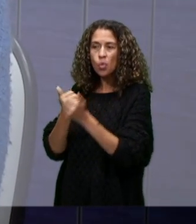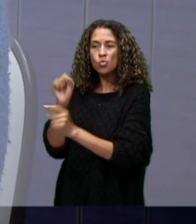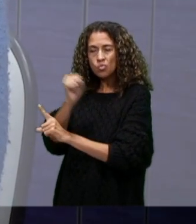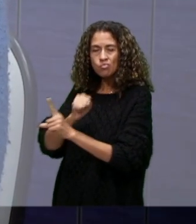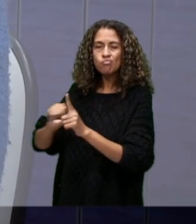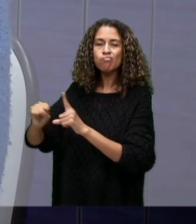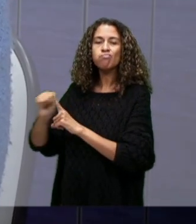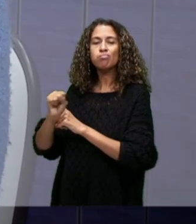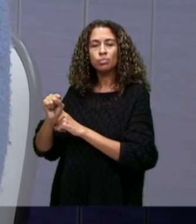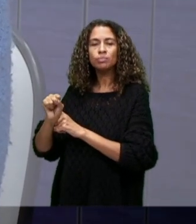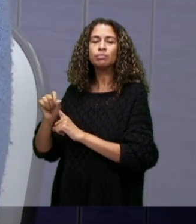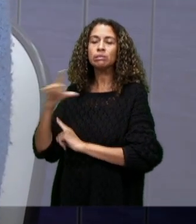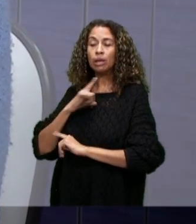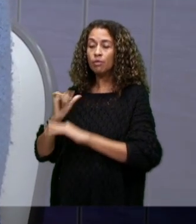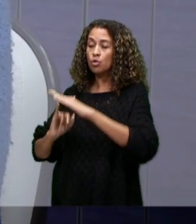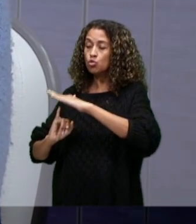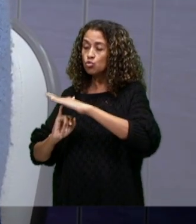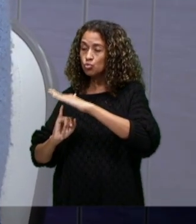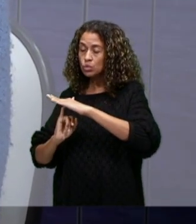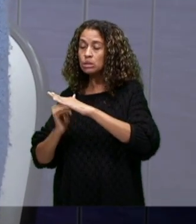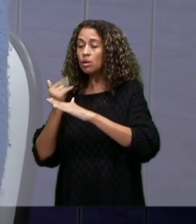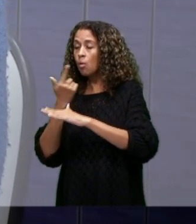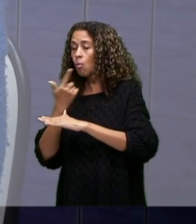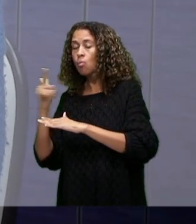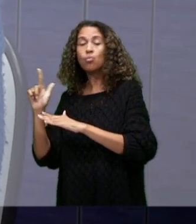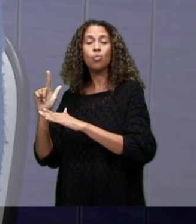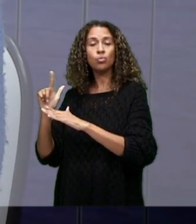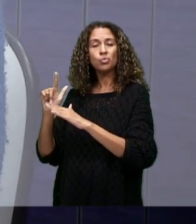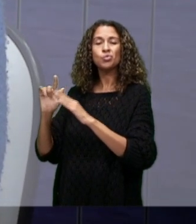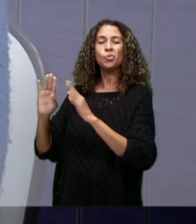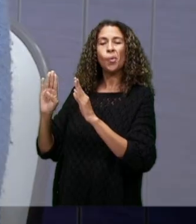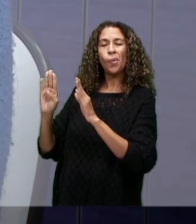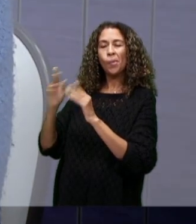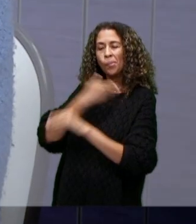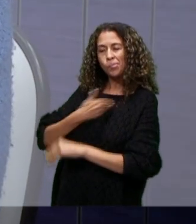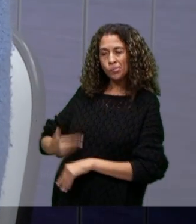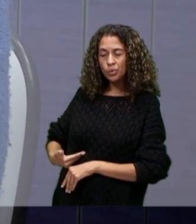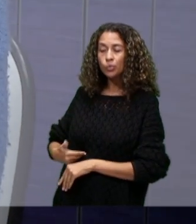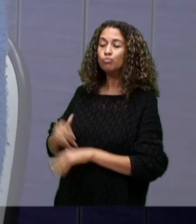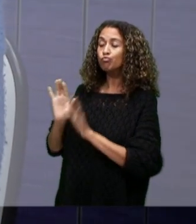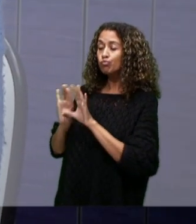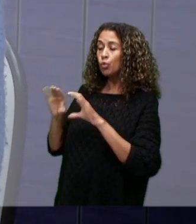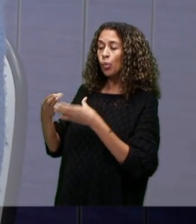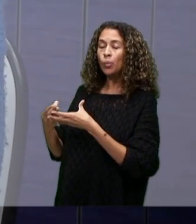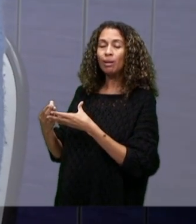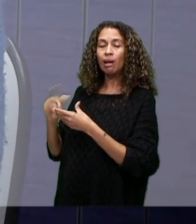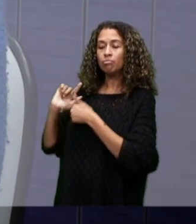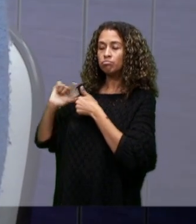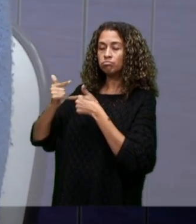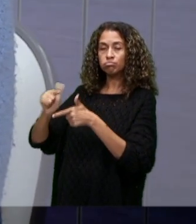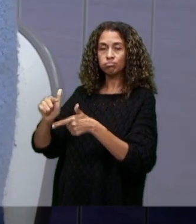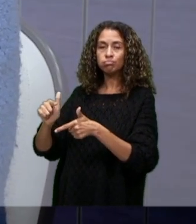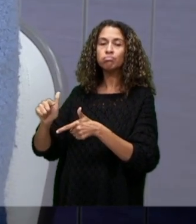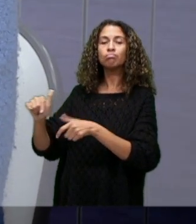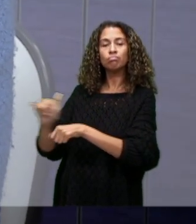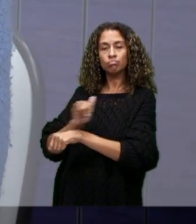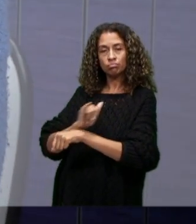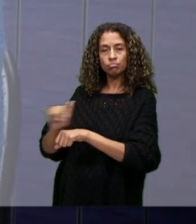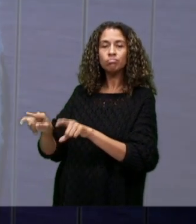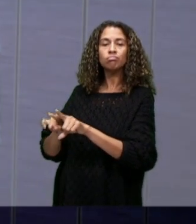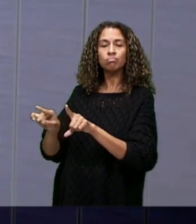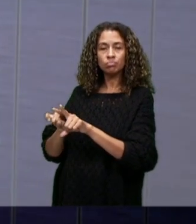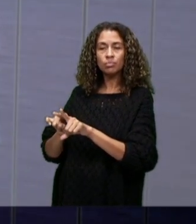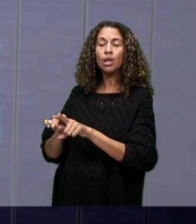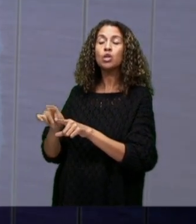né? ONGs, instituições públicas, comunidades tradicionais, o CEPESE também, de